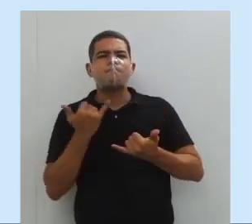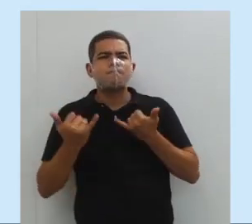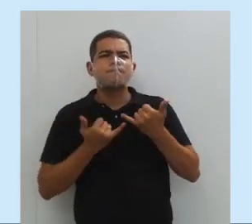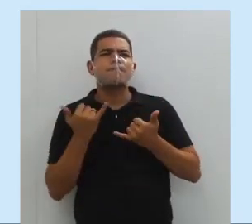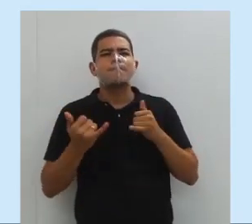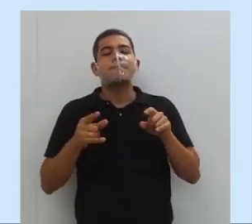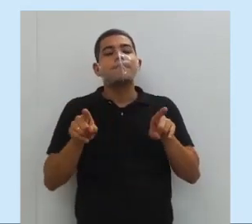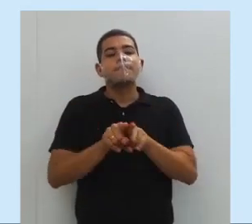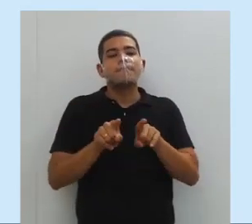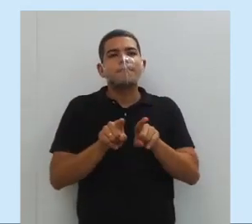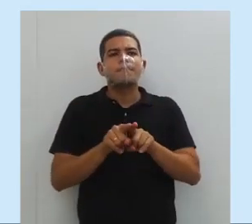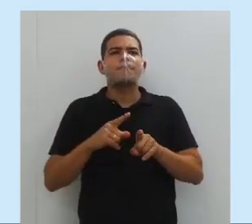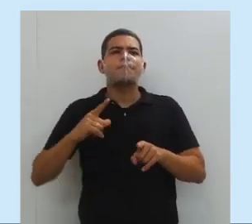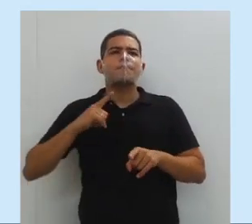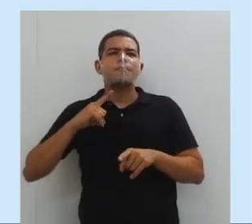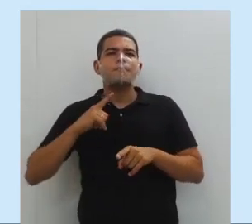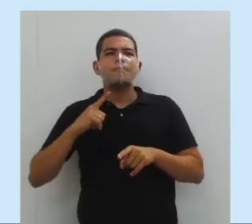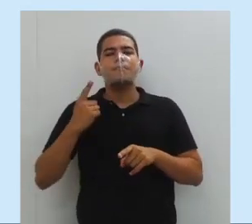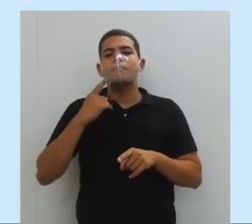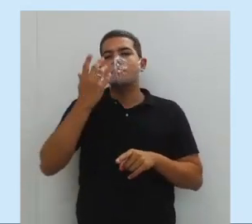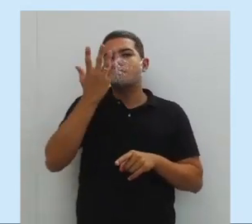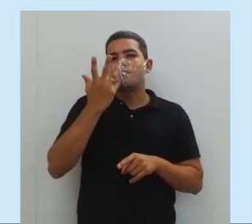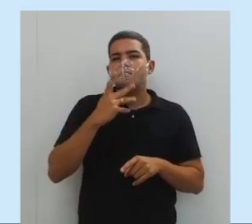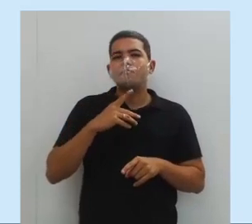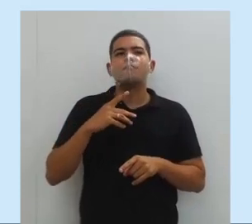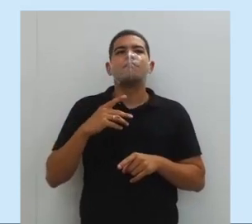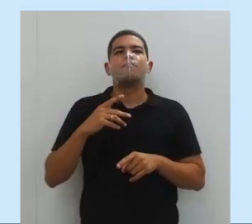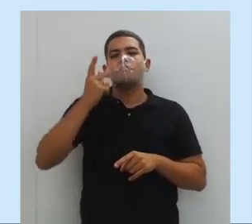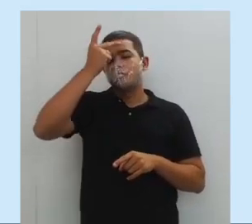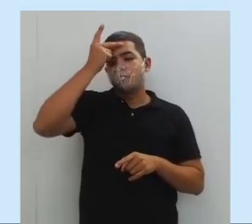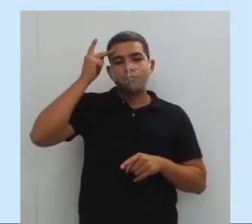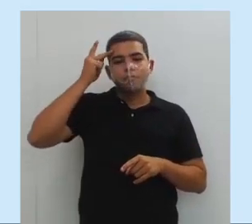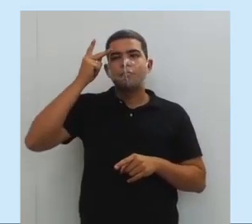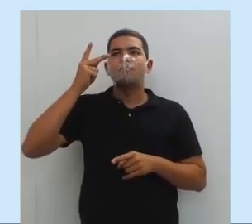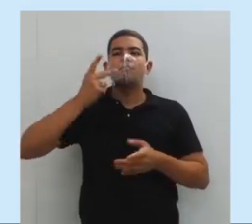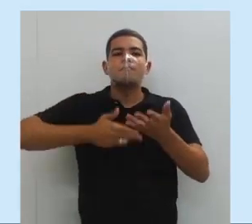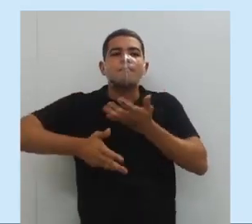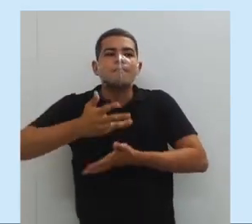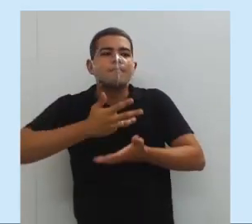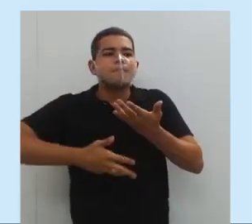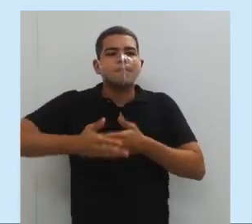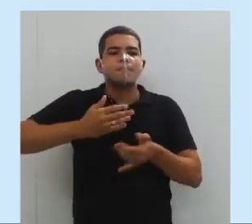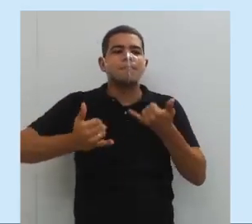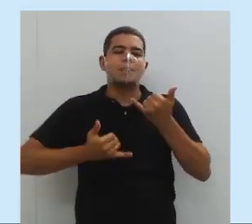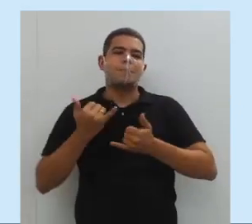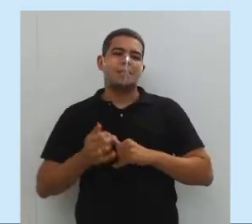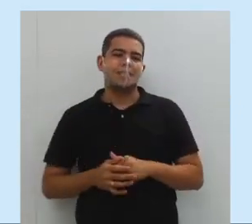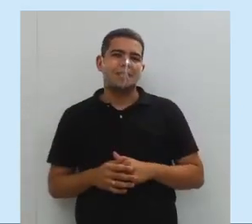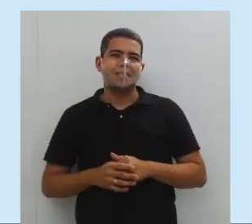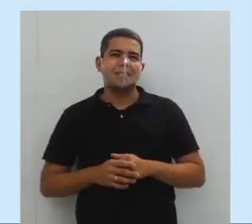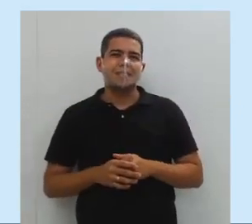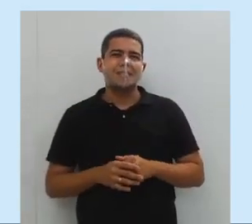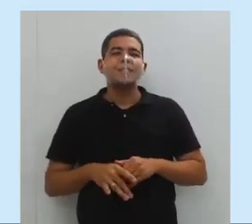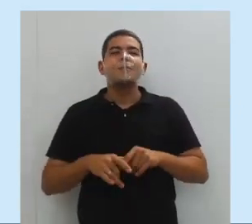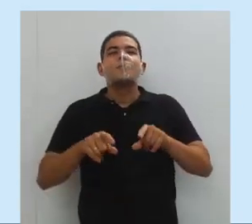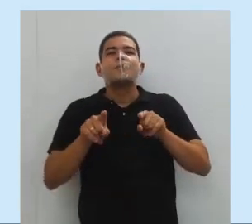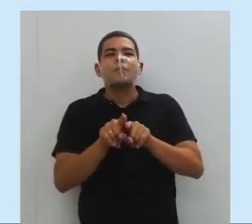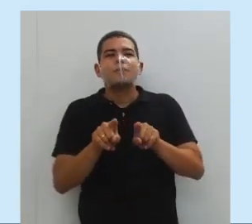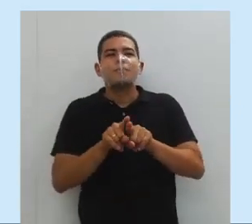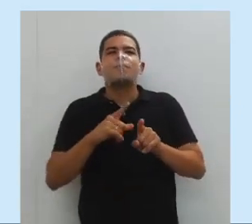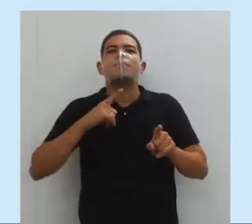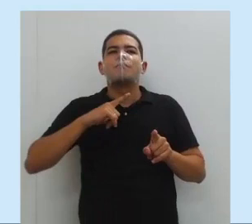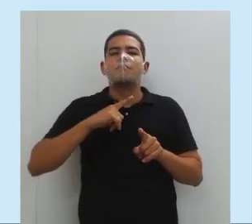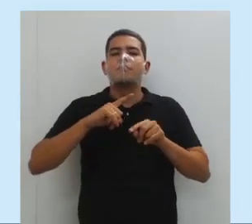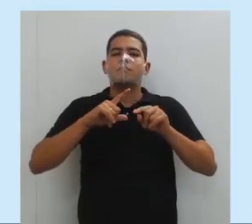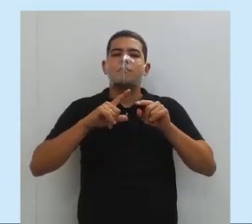brincar. E normalmente as crianças são essas pessoas mais envolvidas com as brincadeiras. Além disso, nós também